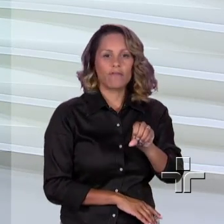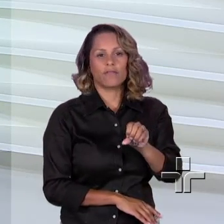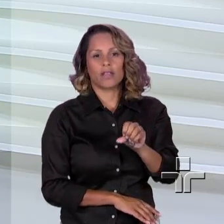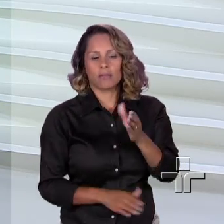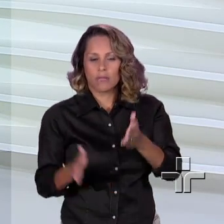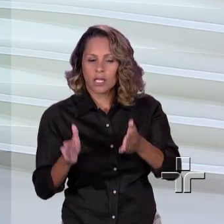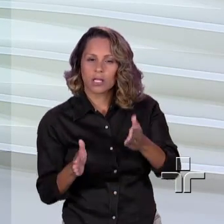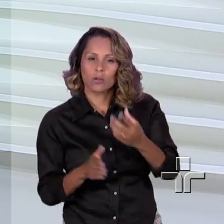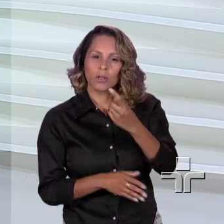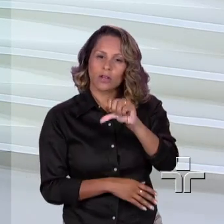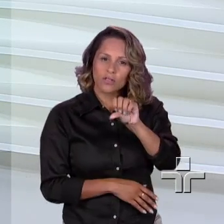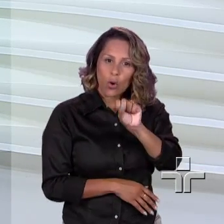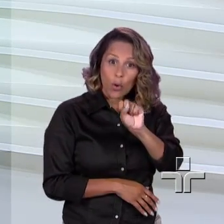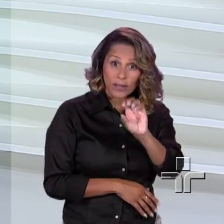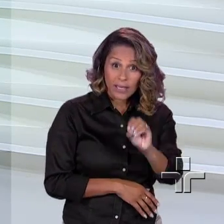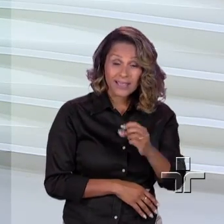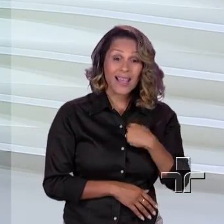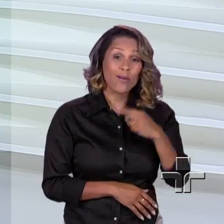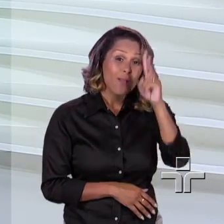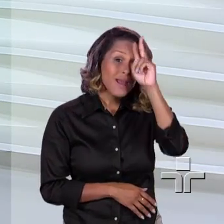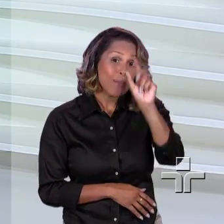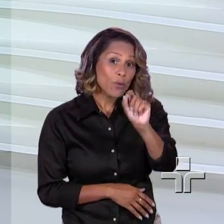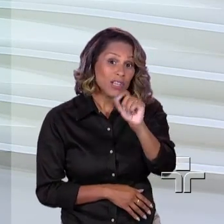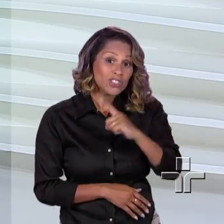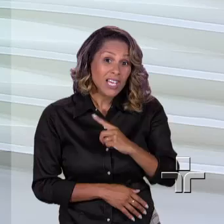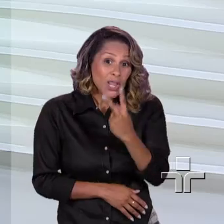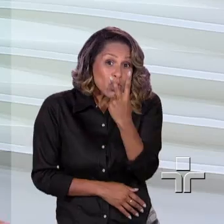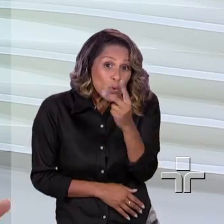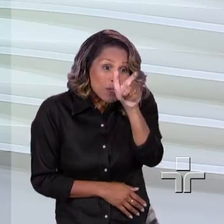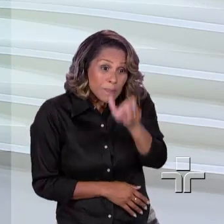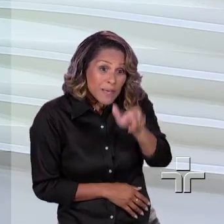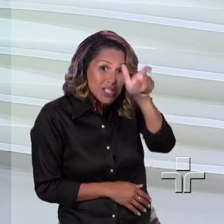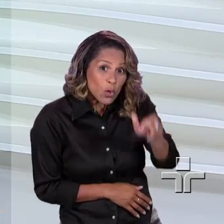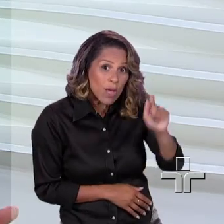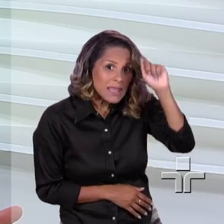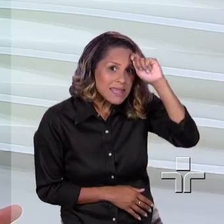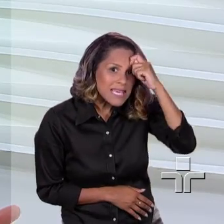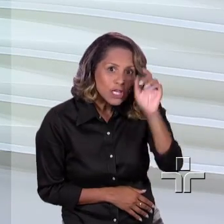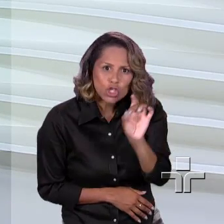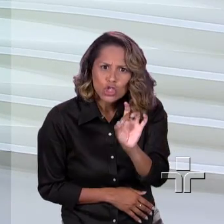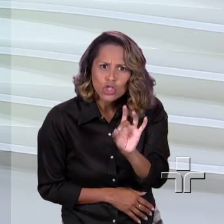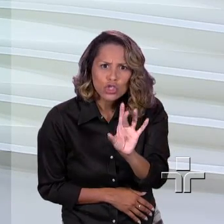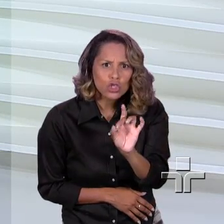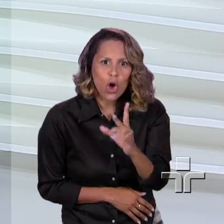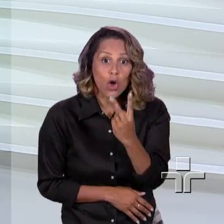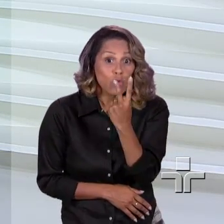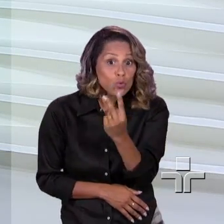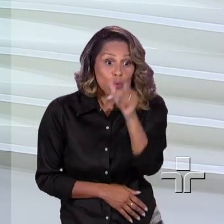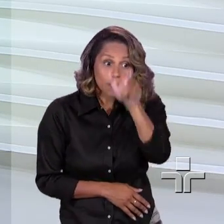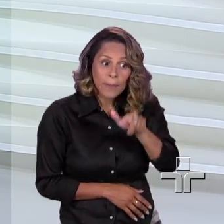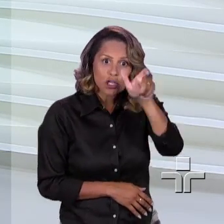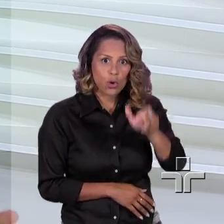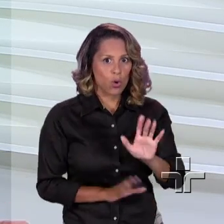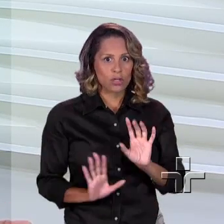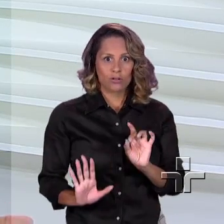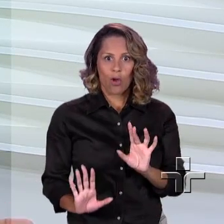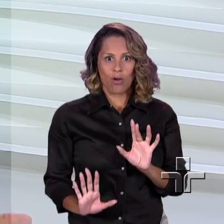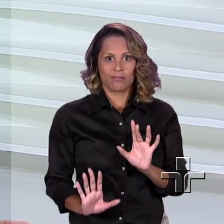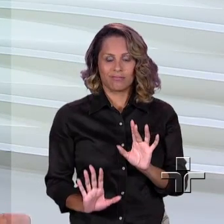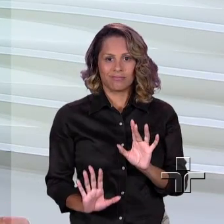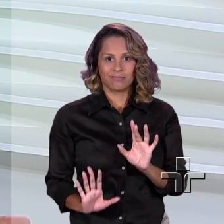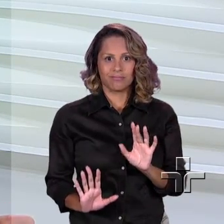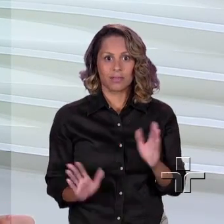negros nas ciências sociais. 2 pessoas, que eu lembro. E isso mudou muito nos últimos anos. Então, eu acho que